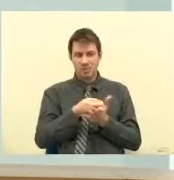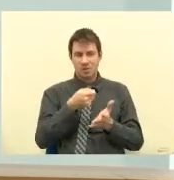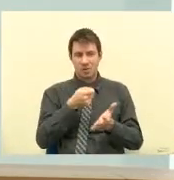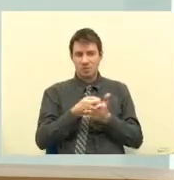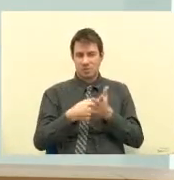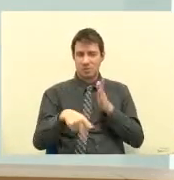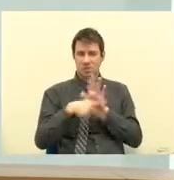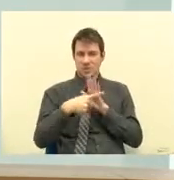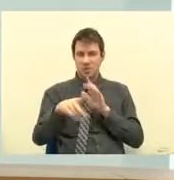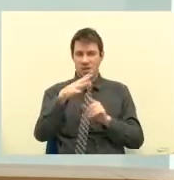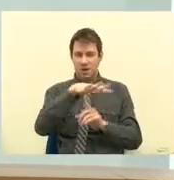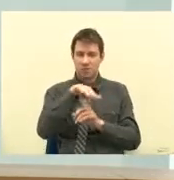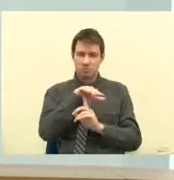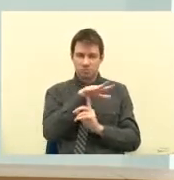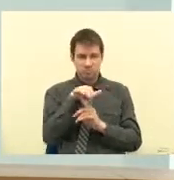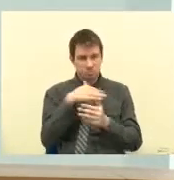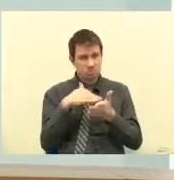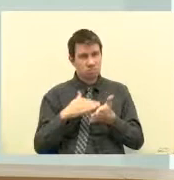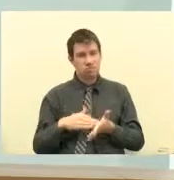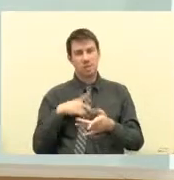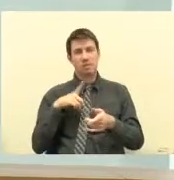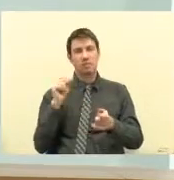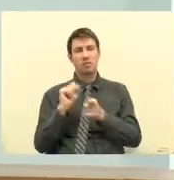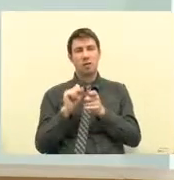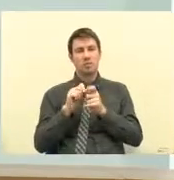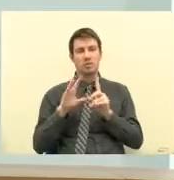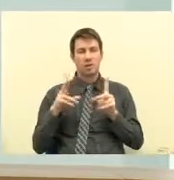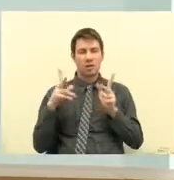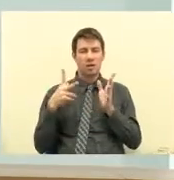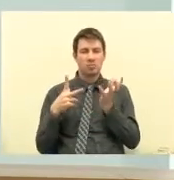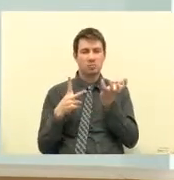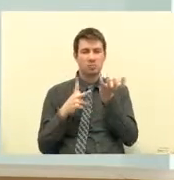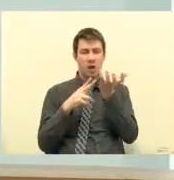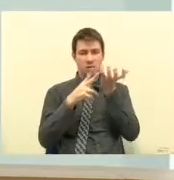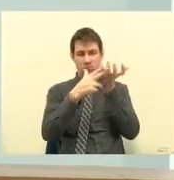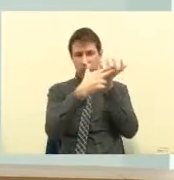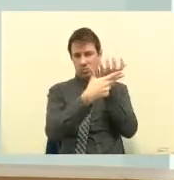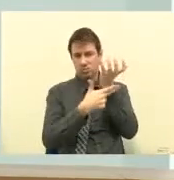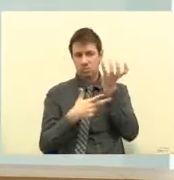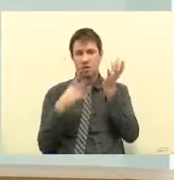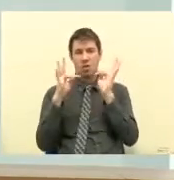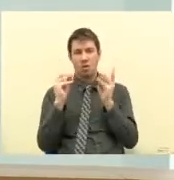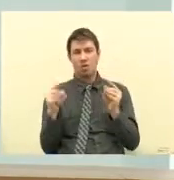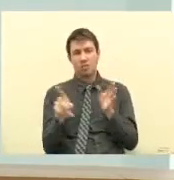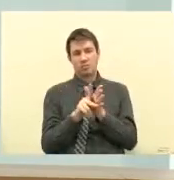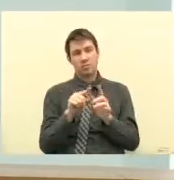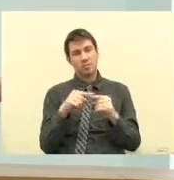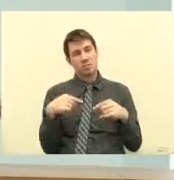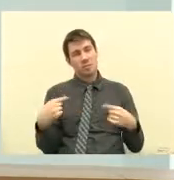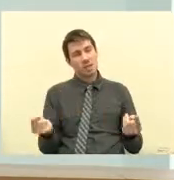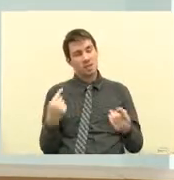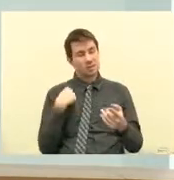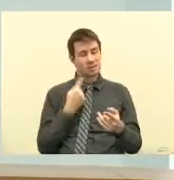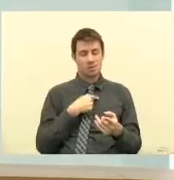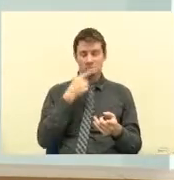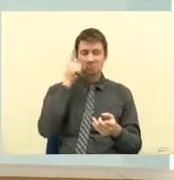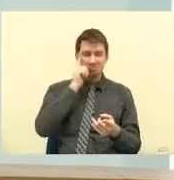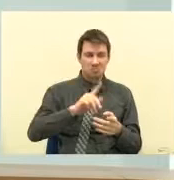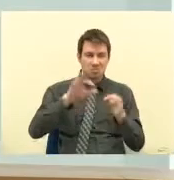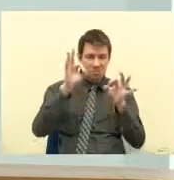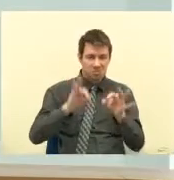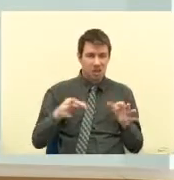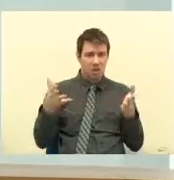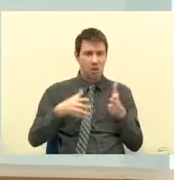Secretaria do Meio Ambiente a efetuar a poda de árvores em condomínios de interesse social. E nós conseguimos uma liminar